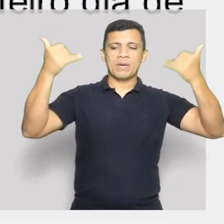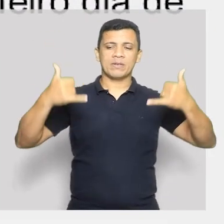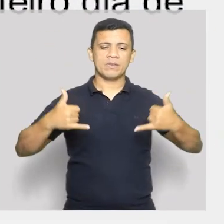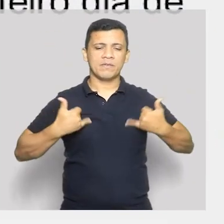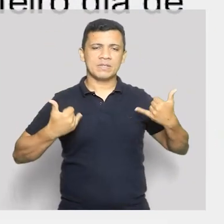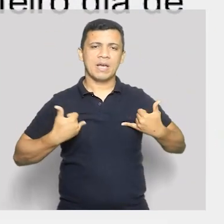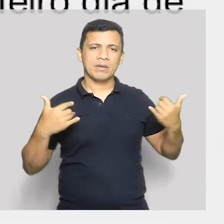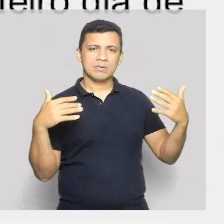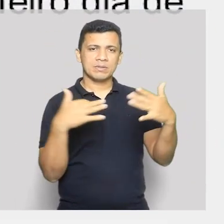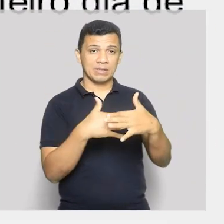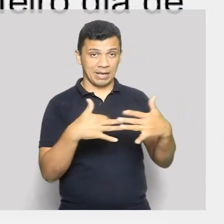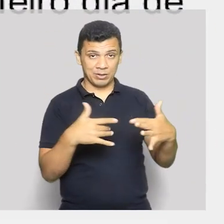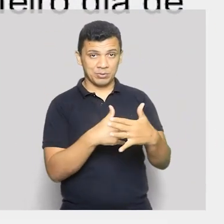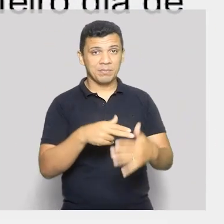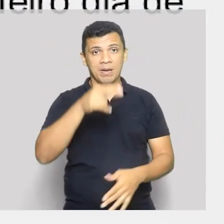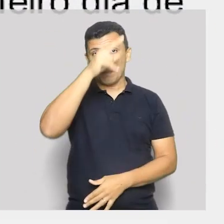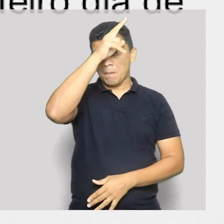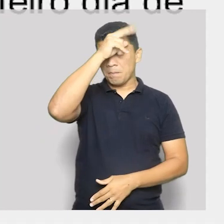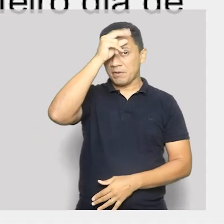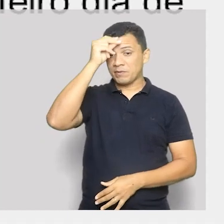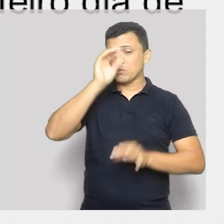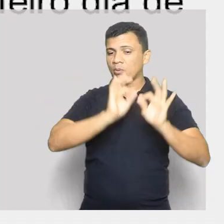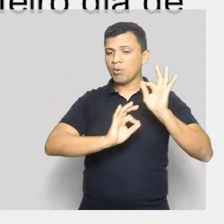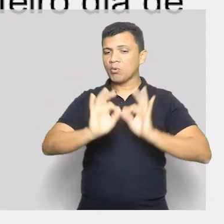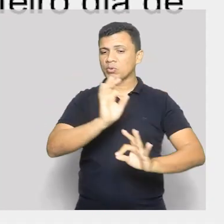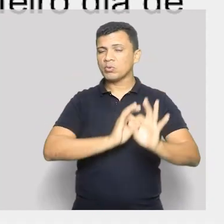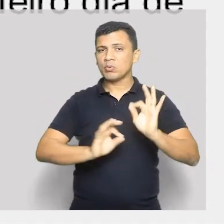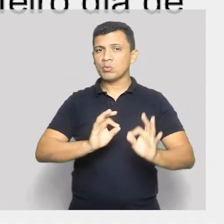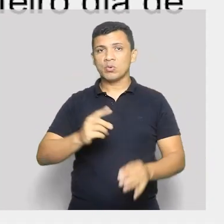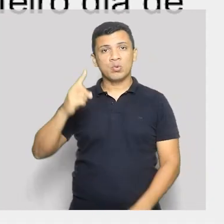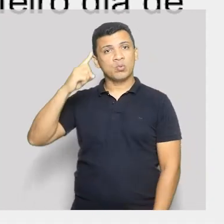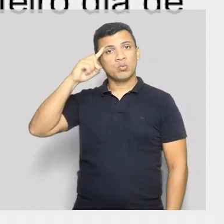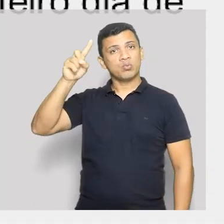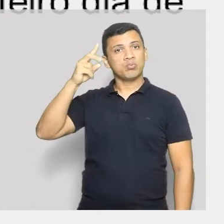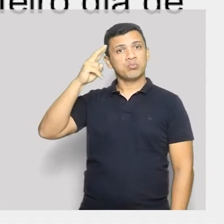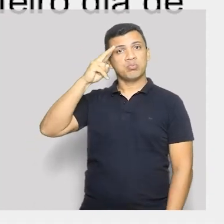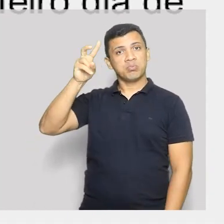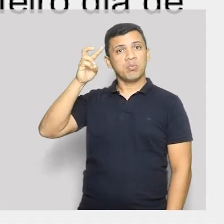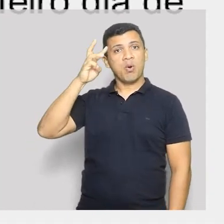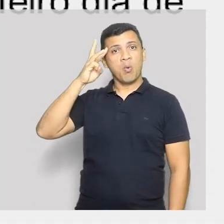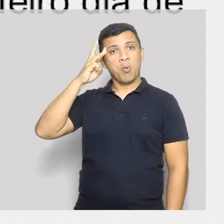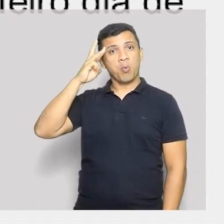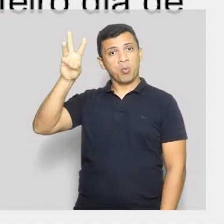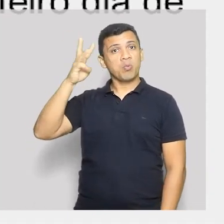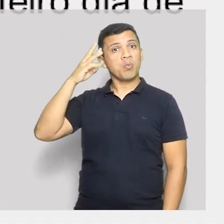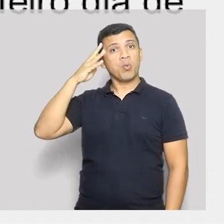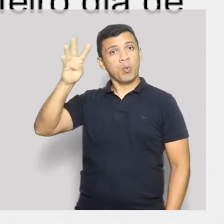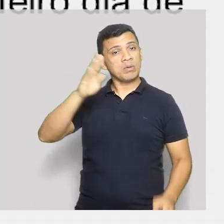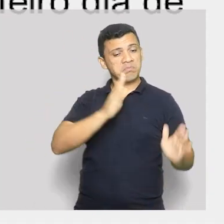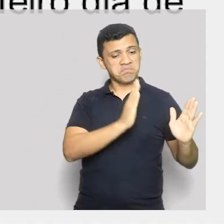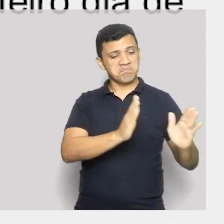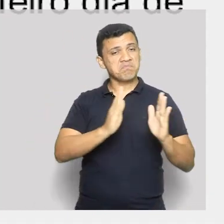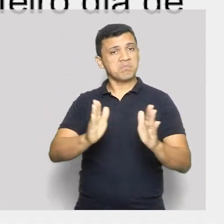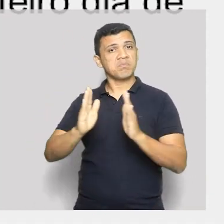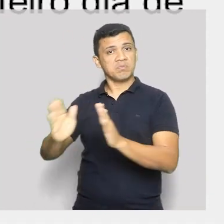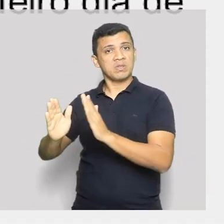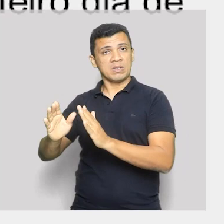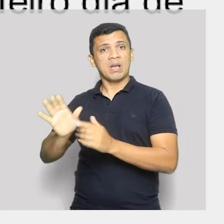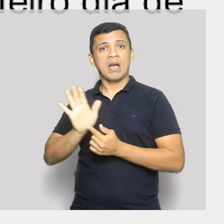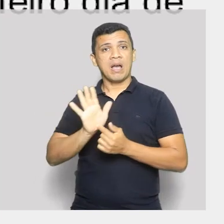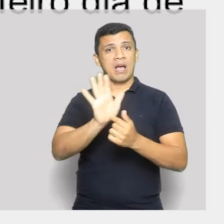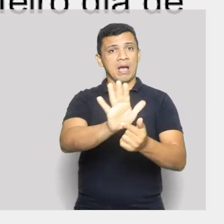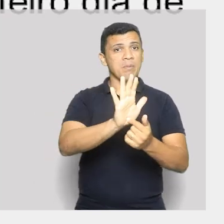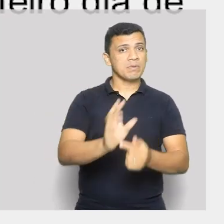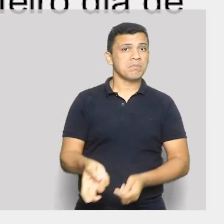de uma cidade, a prefeitura organiza 4 dias consecutivos de atrações